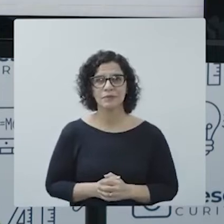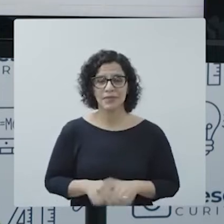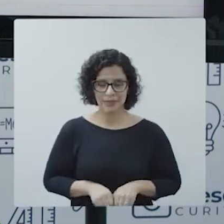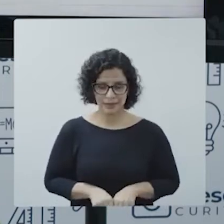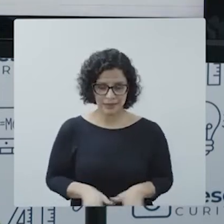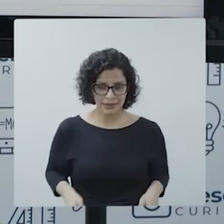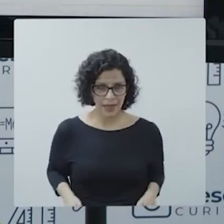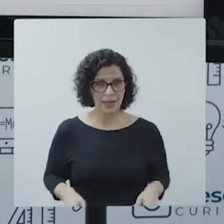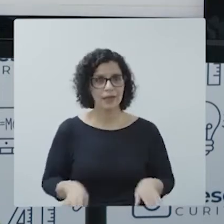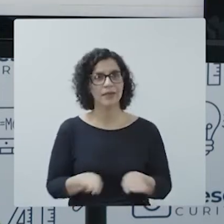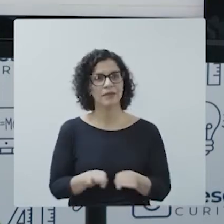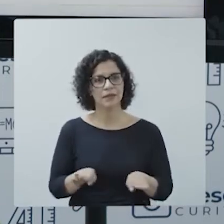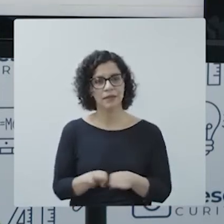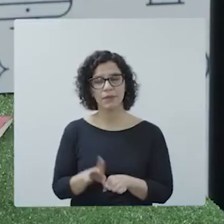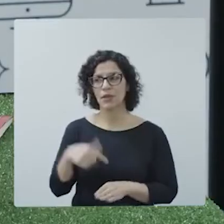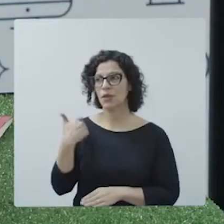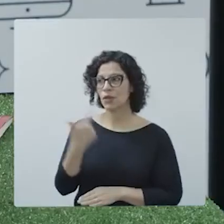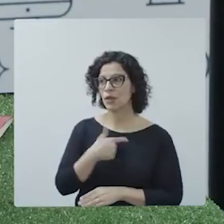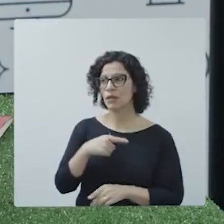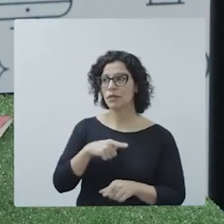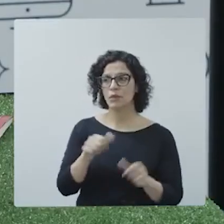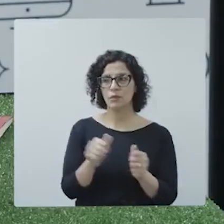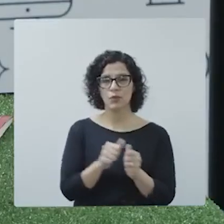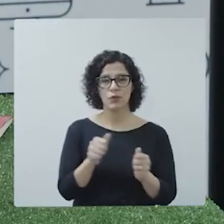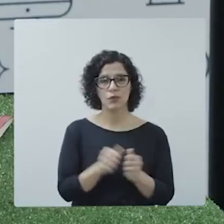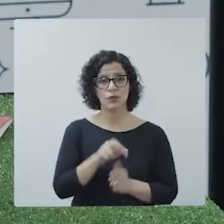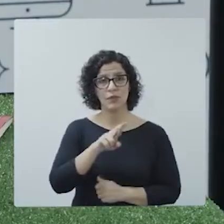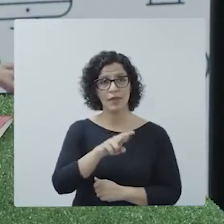saia. Então, nós temos aqui